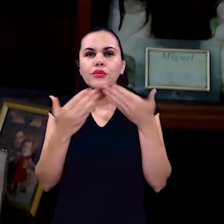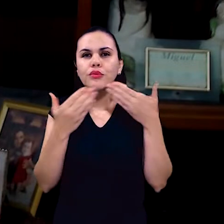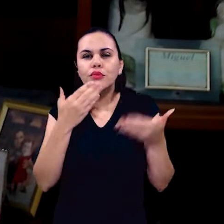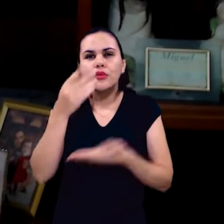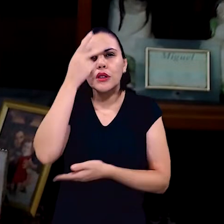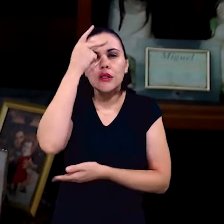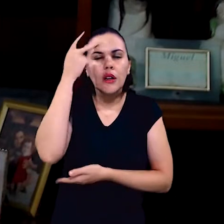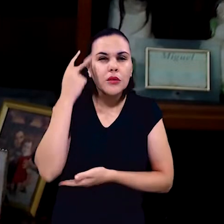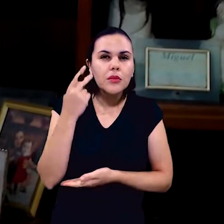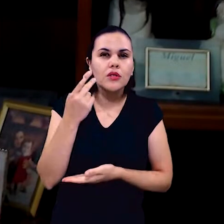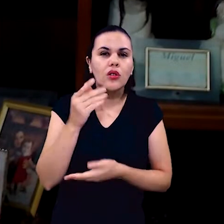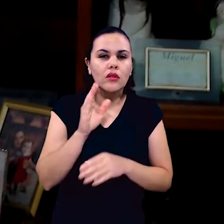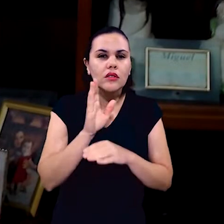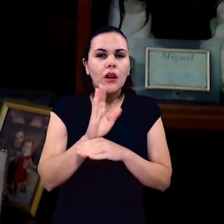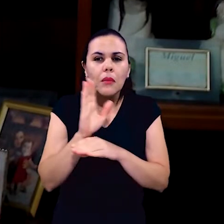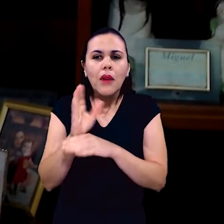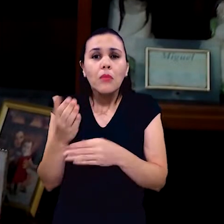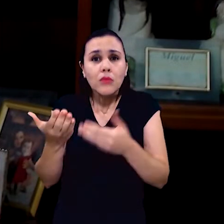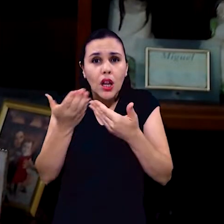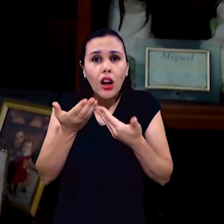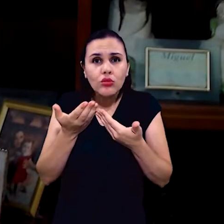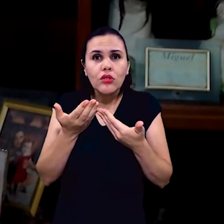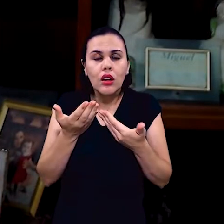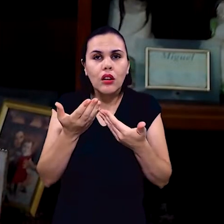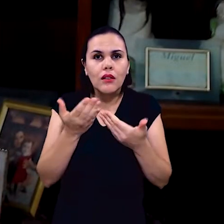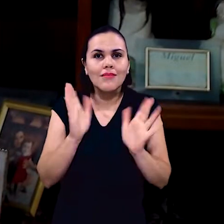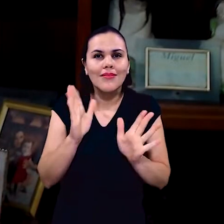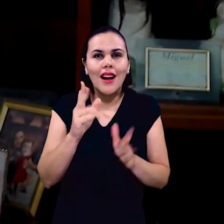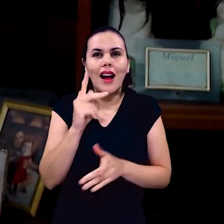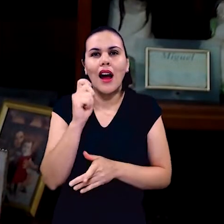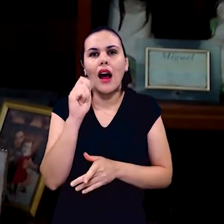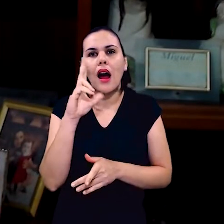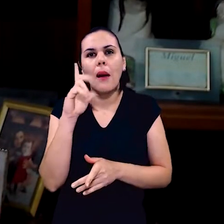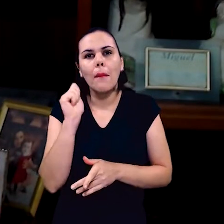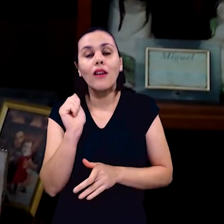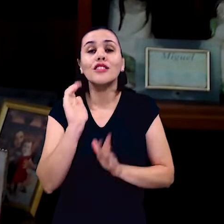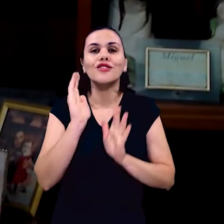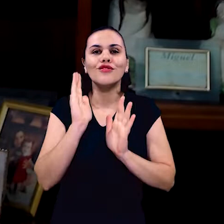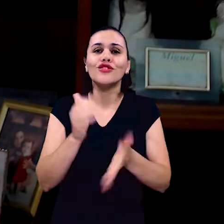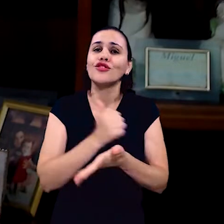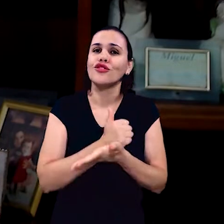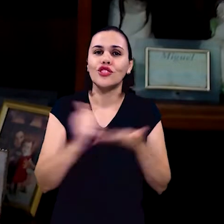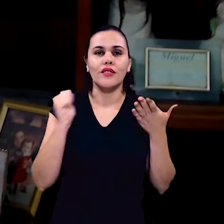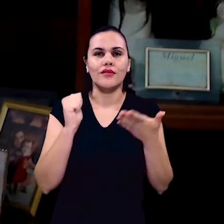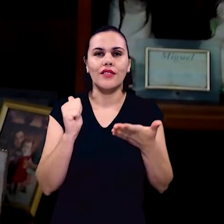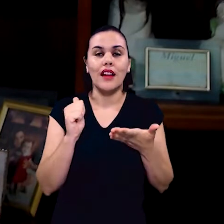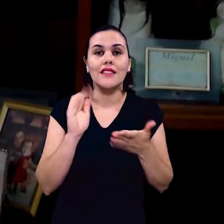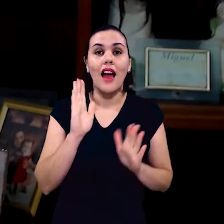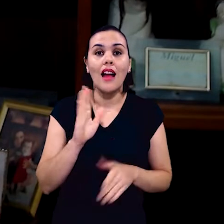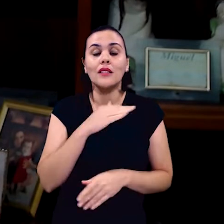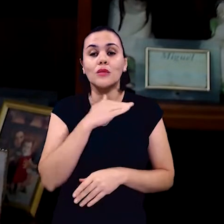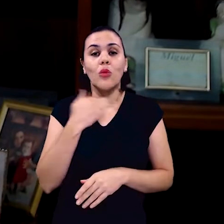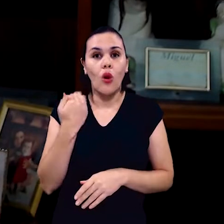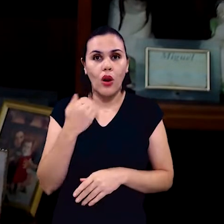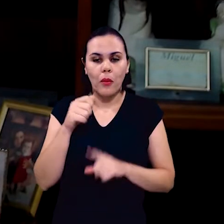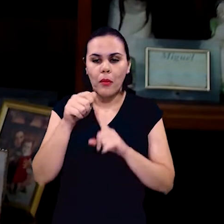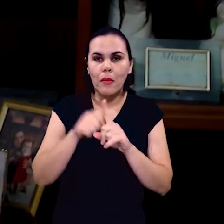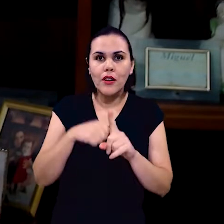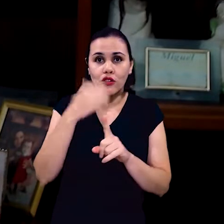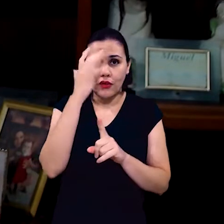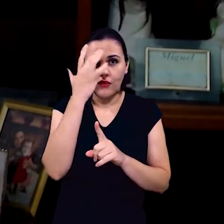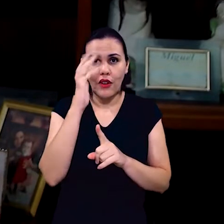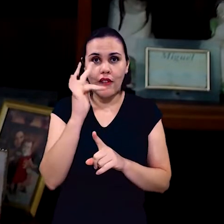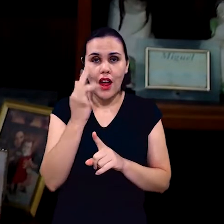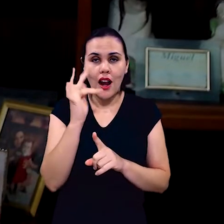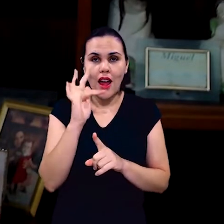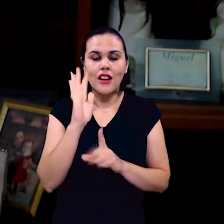fui conversar com as pessoas sobre a doação naquela festa, a Paula já tinha feito isso. Ela faleceu em fevereiro, ela já tinha acertado